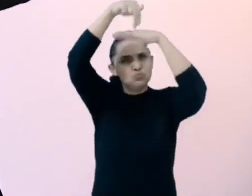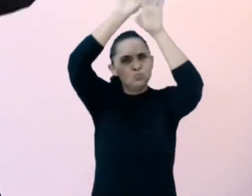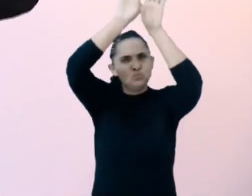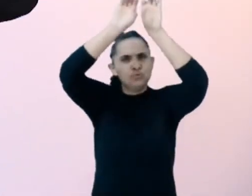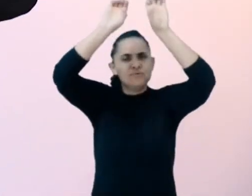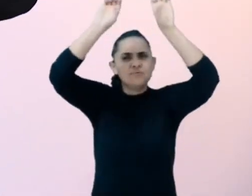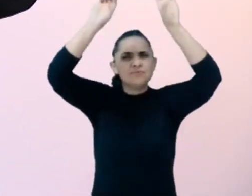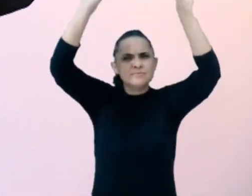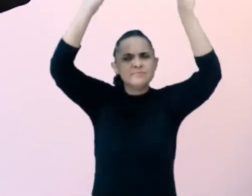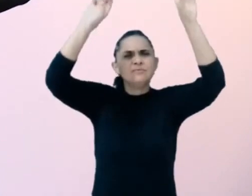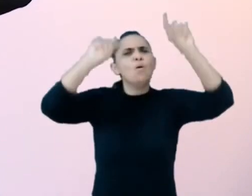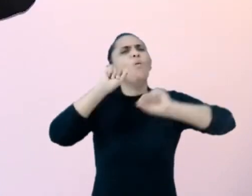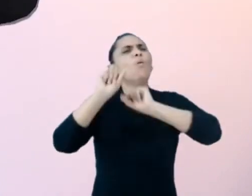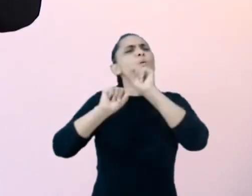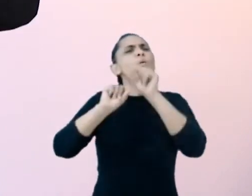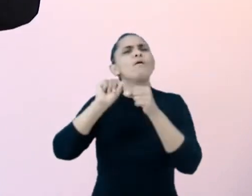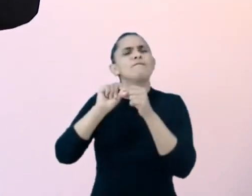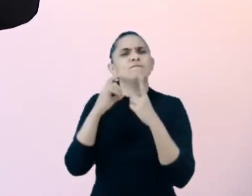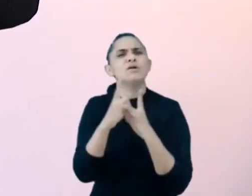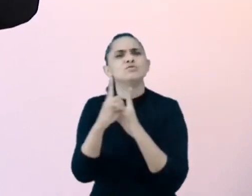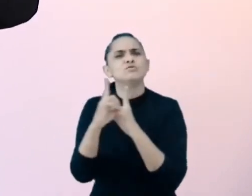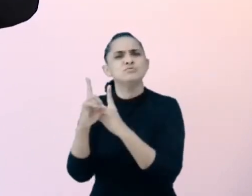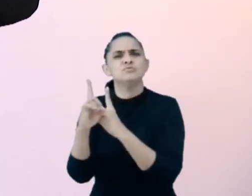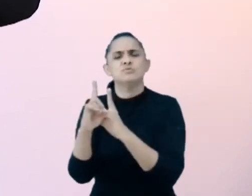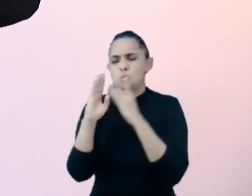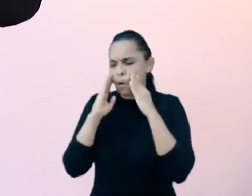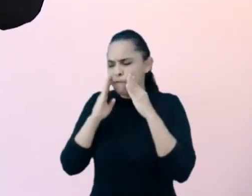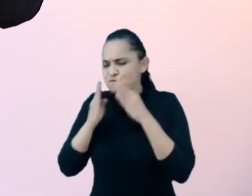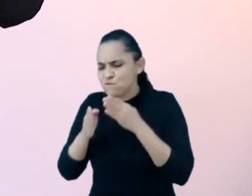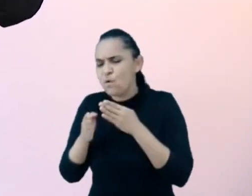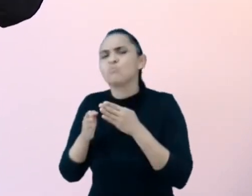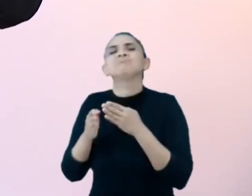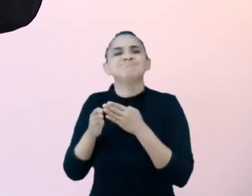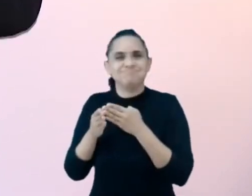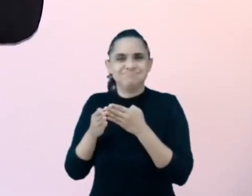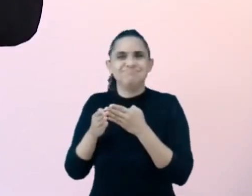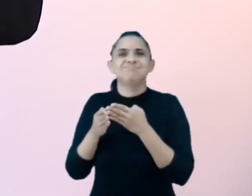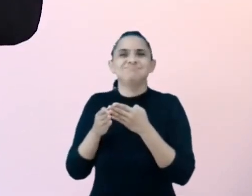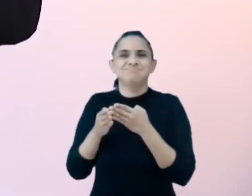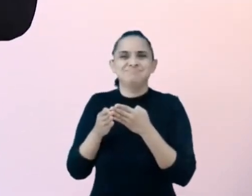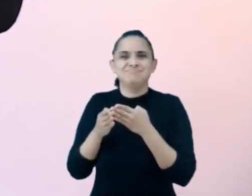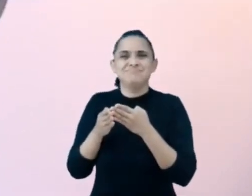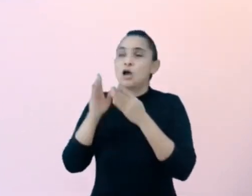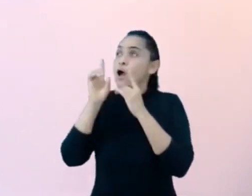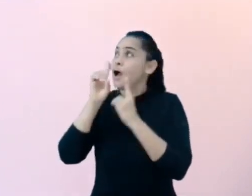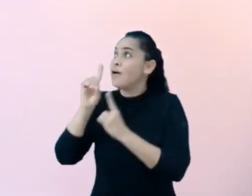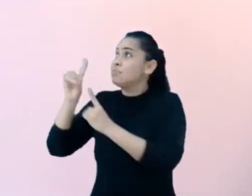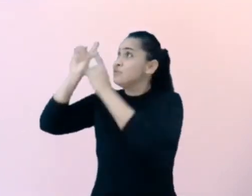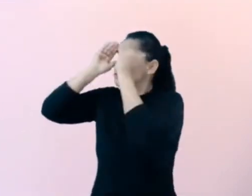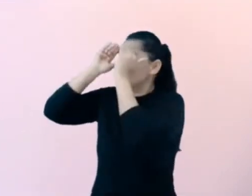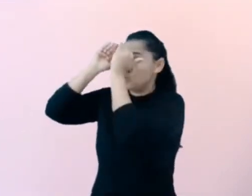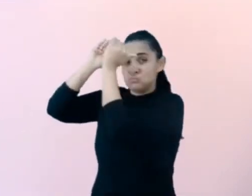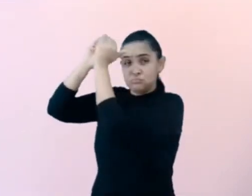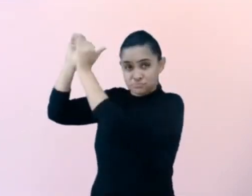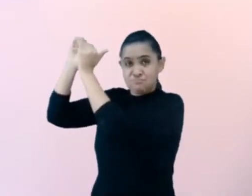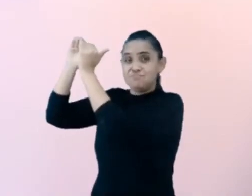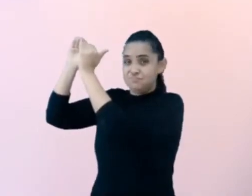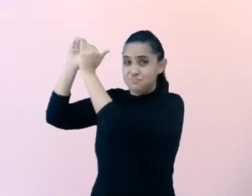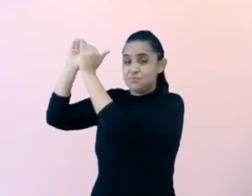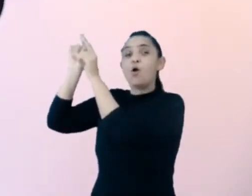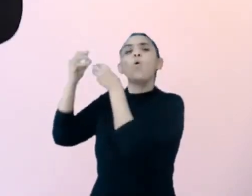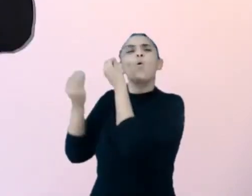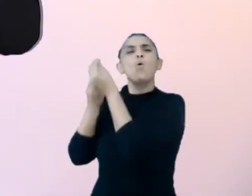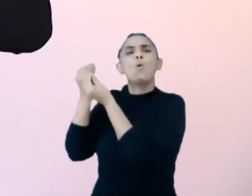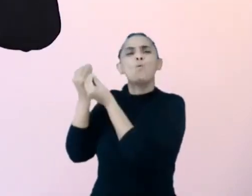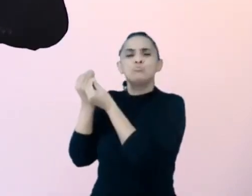era servir ao próximo, servir a Deus na pessoa do seu próximo.